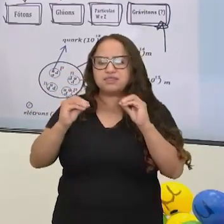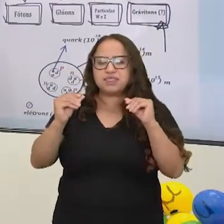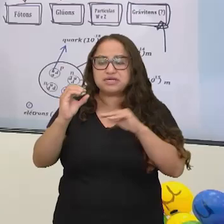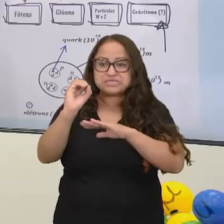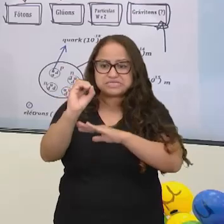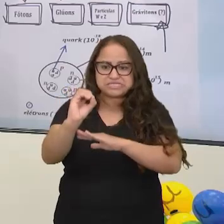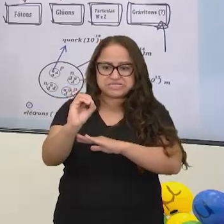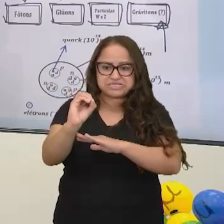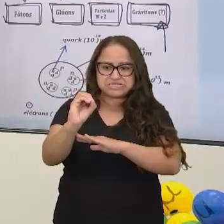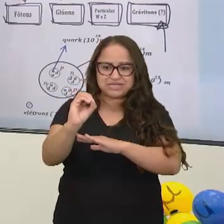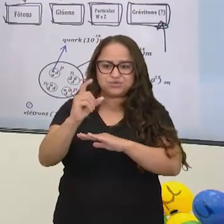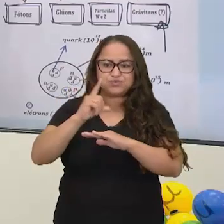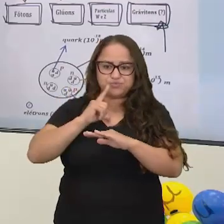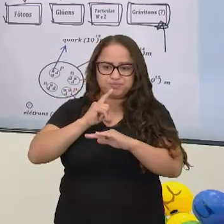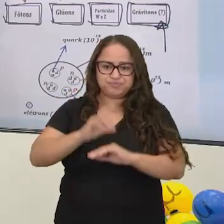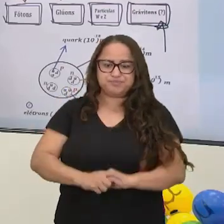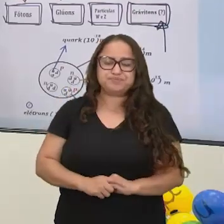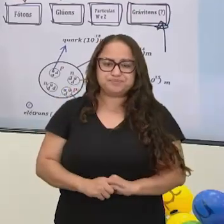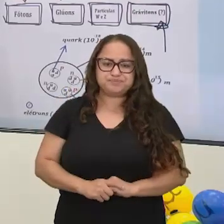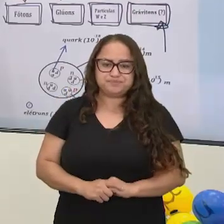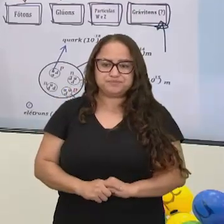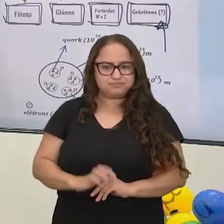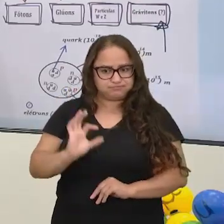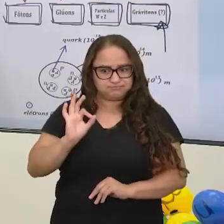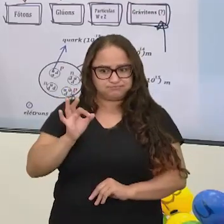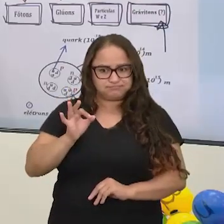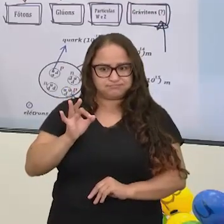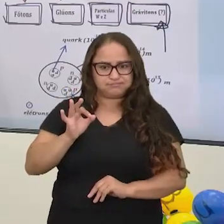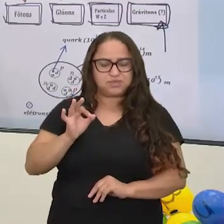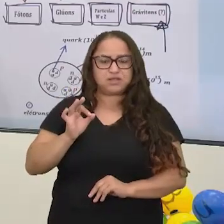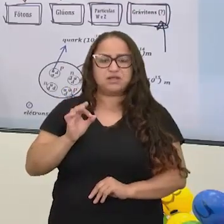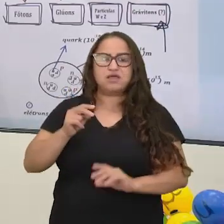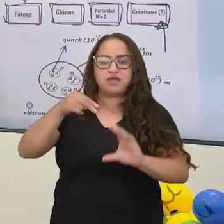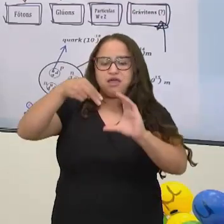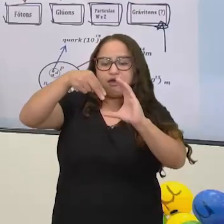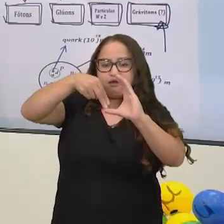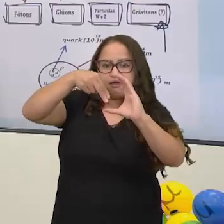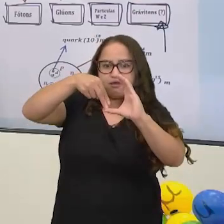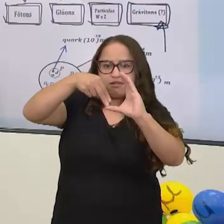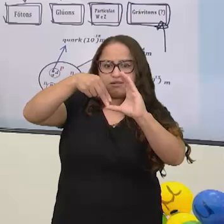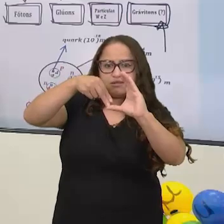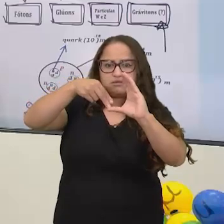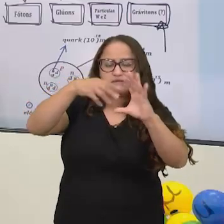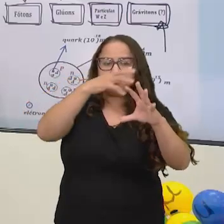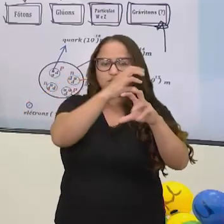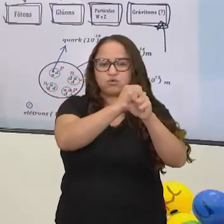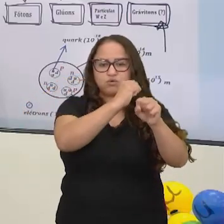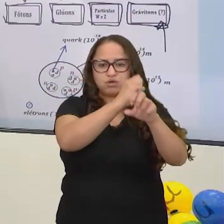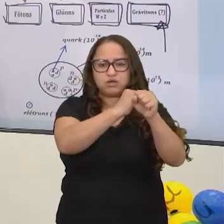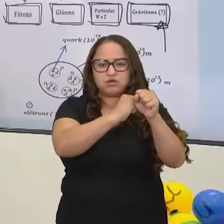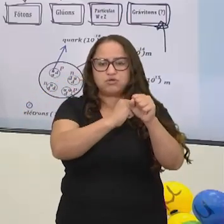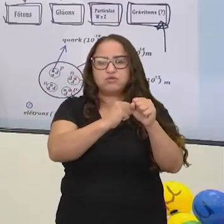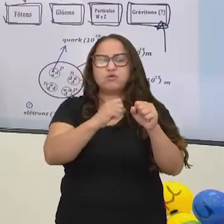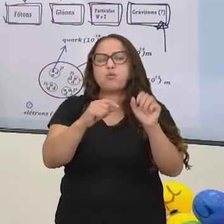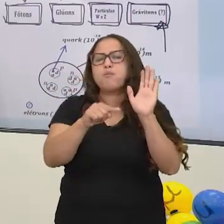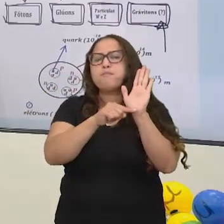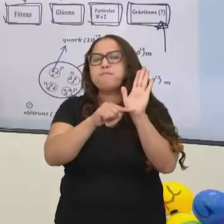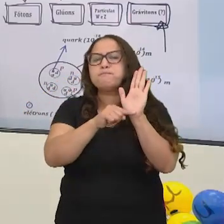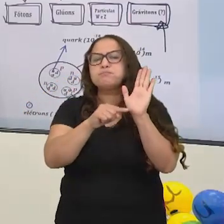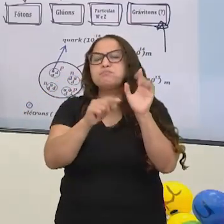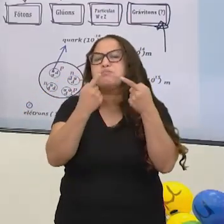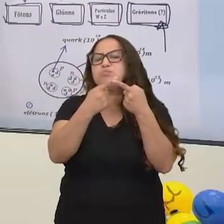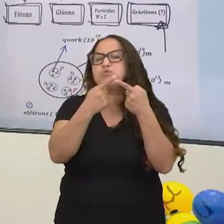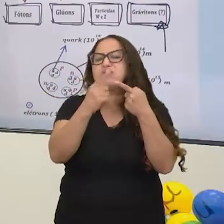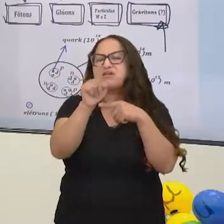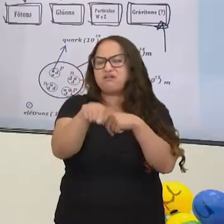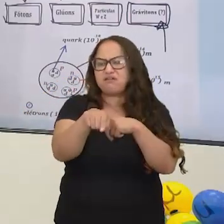elétrica líquida é 0. Certo? O nêutron tem a soma das cargas ali, a gente vai ver um pouquinho por que é nêutron. A gente